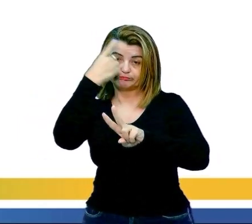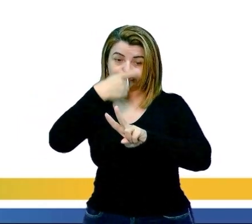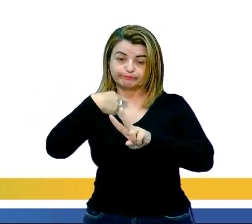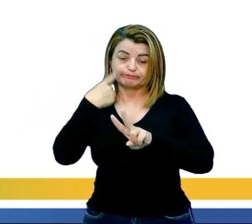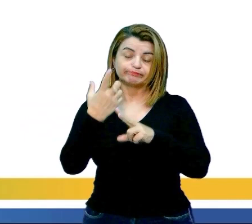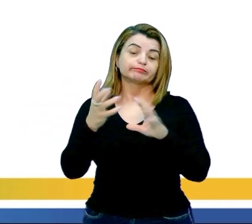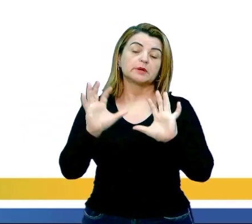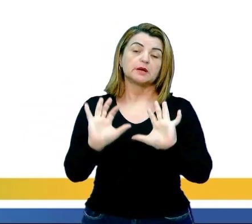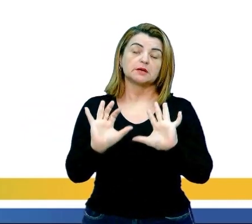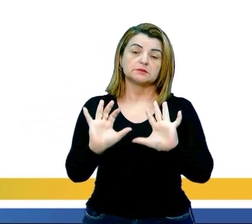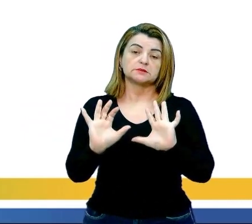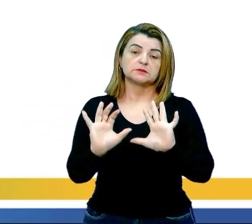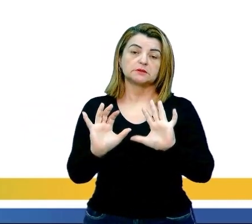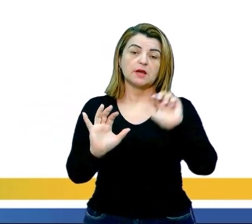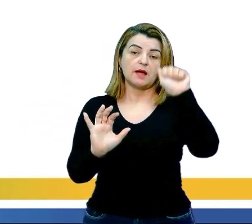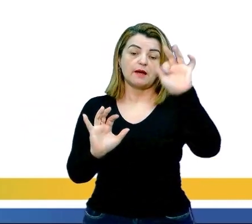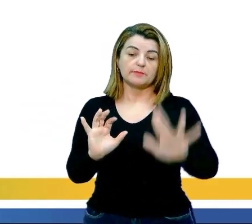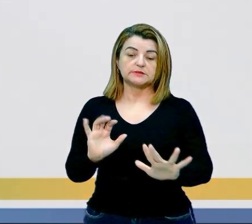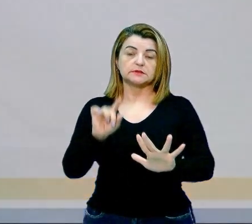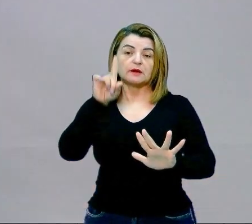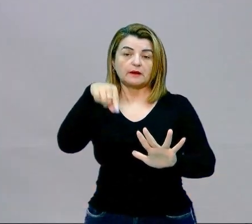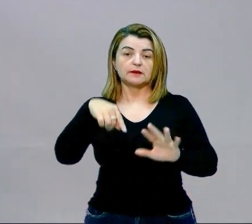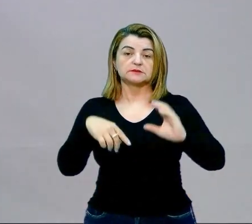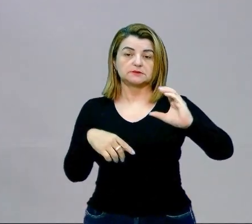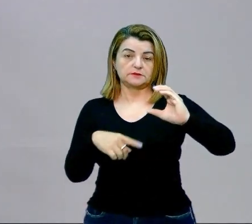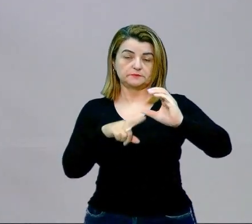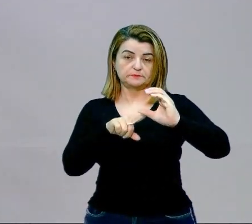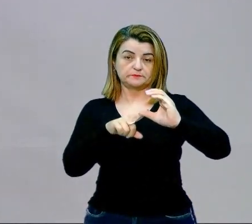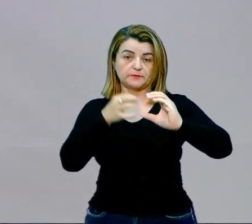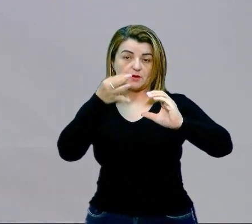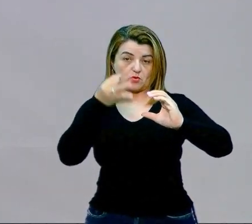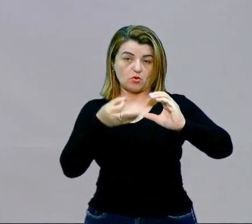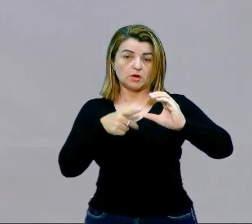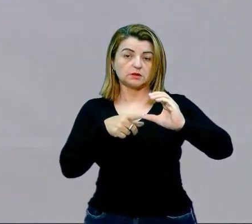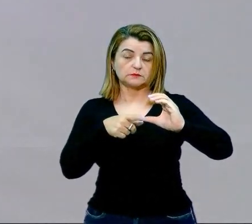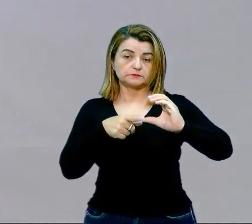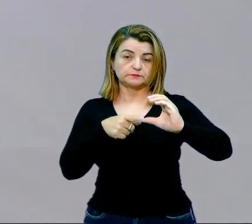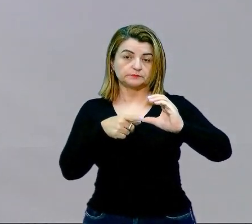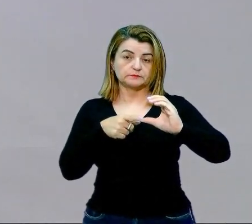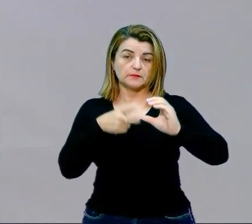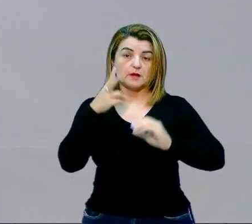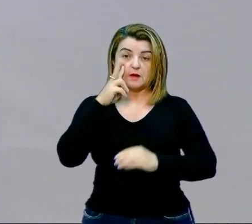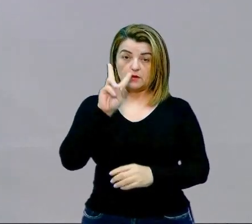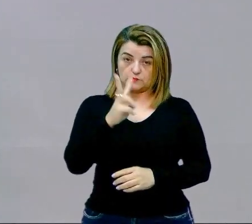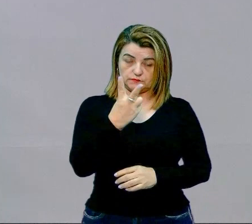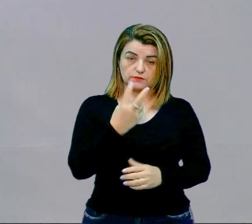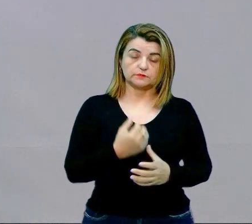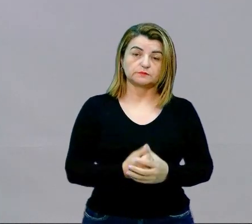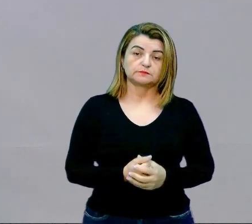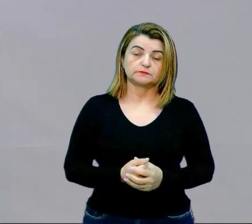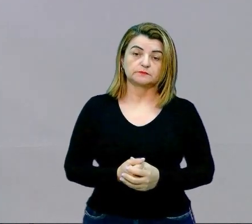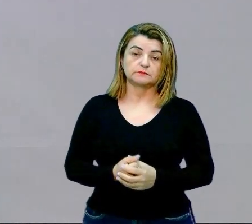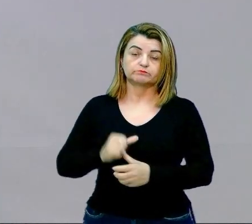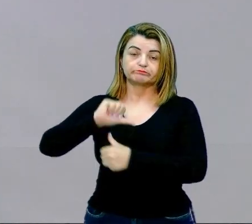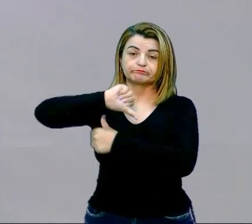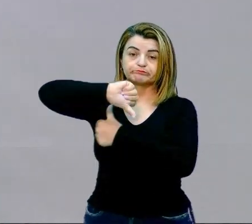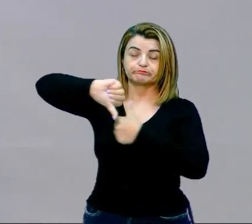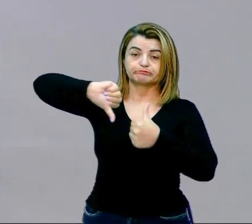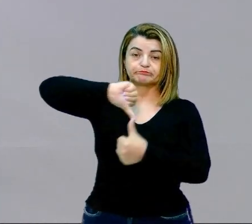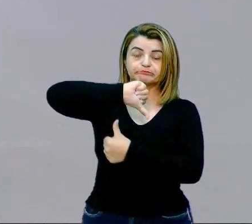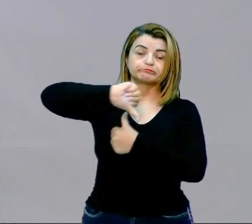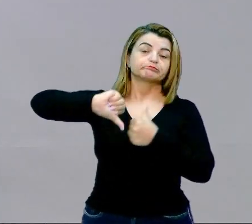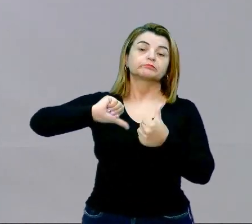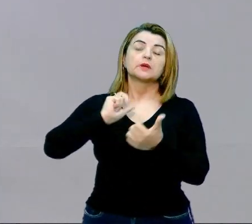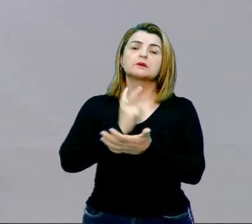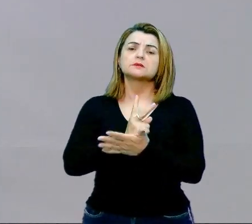alternativa correta é a letra C. Então, olha só, pessoal, como a gente viu as transformações, nós